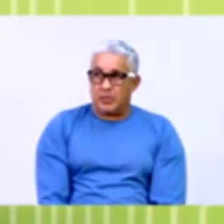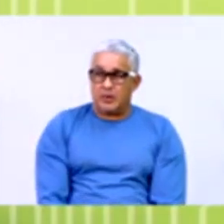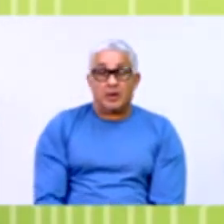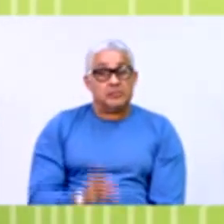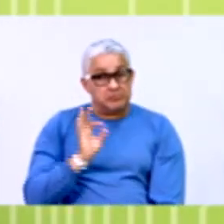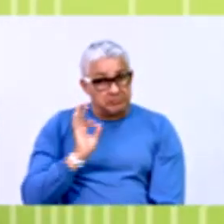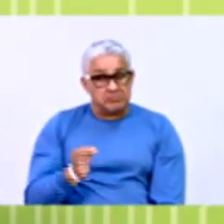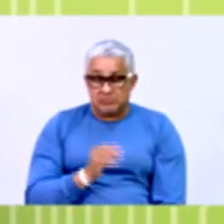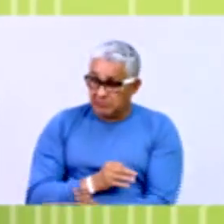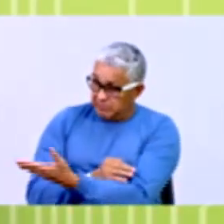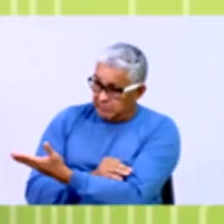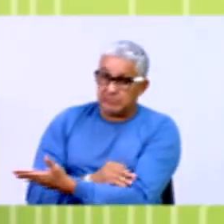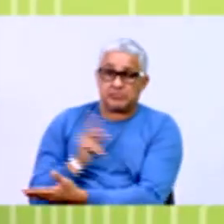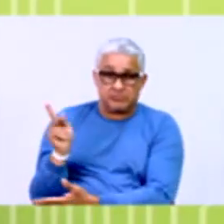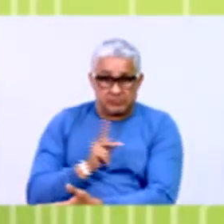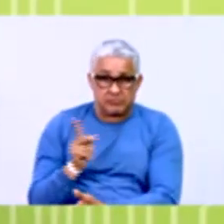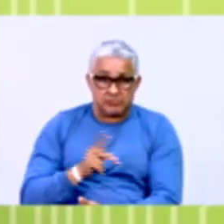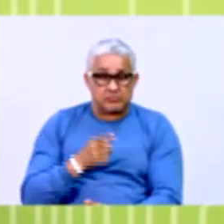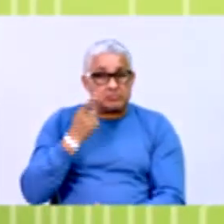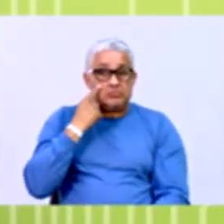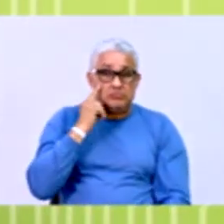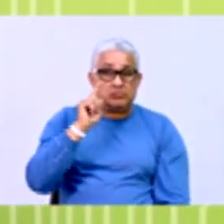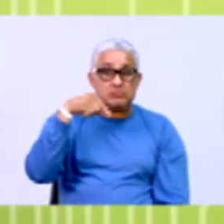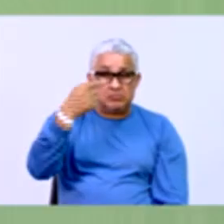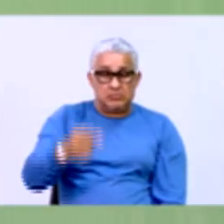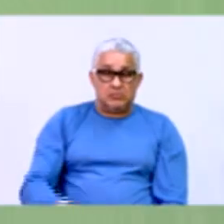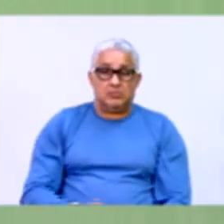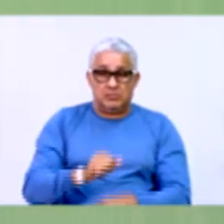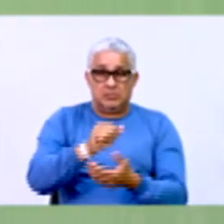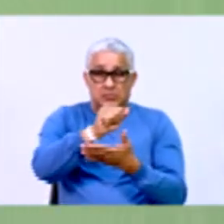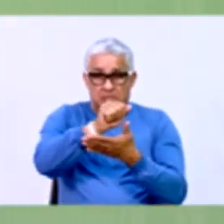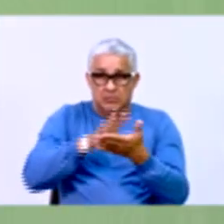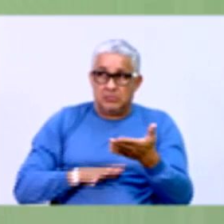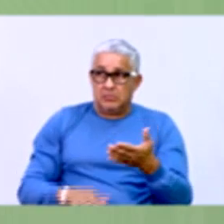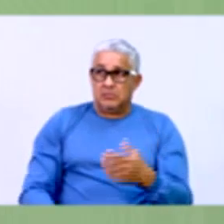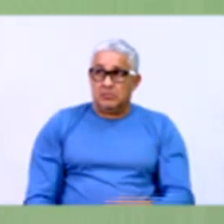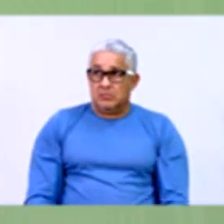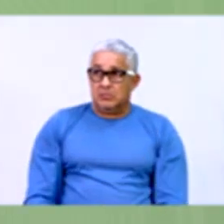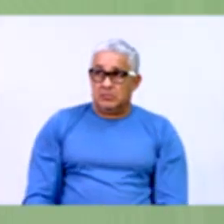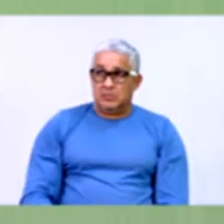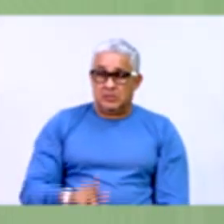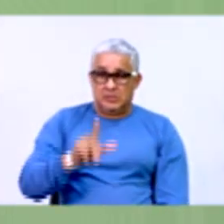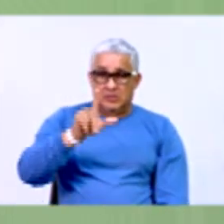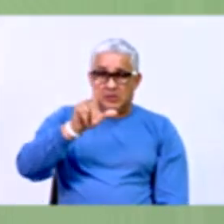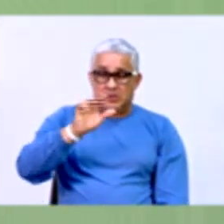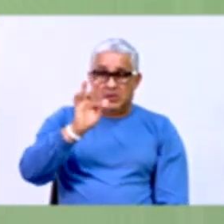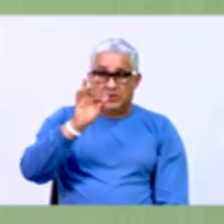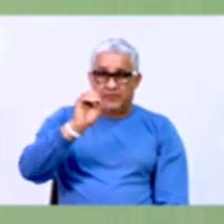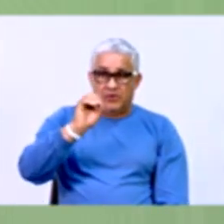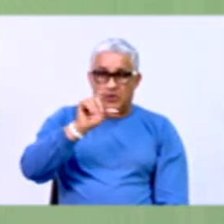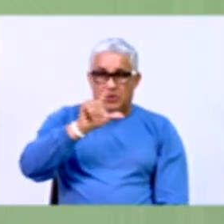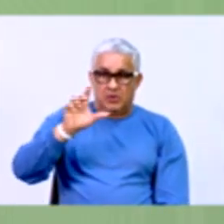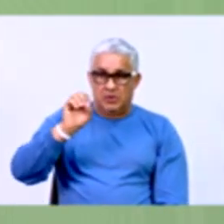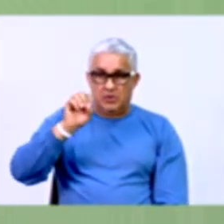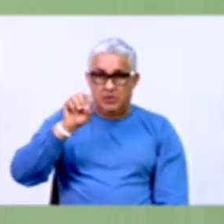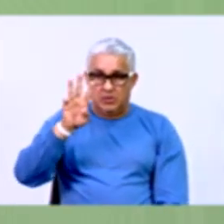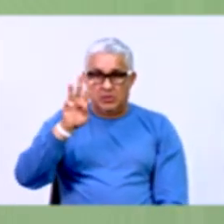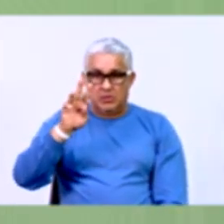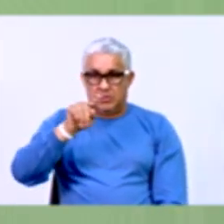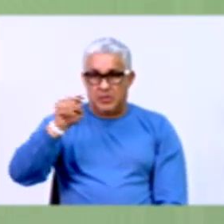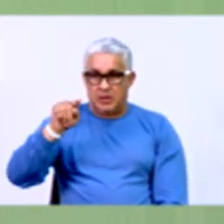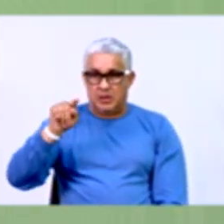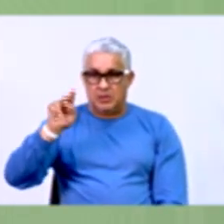exatamente o que o professor falou, que nós vamos ver aqui em seguida, que são as atividades de follow-up, né? que significa segmento, né,